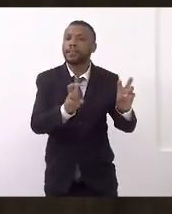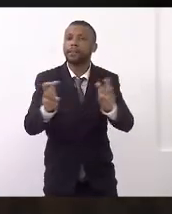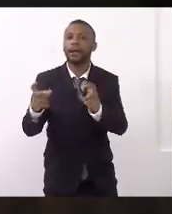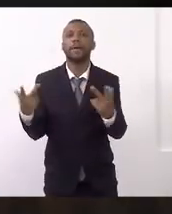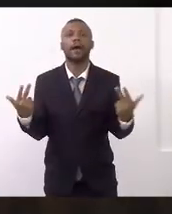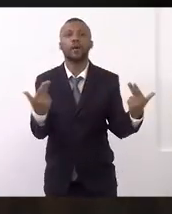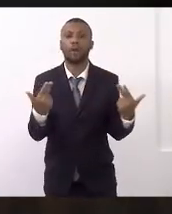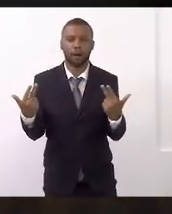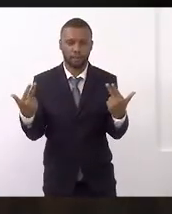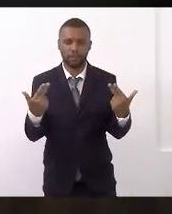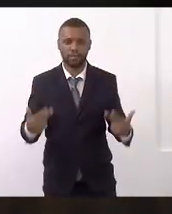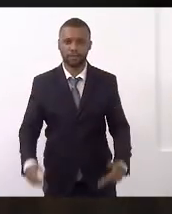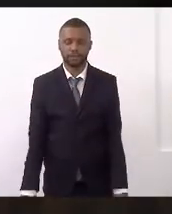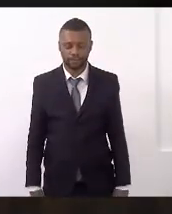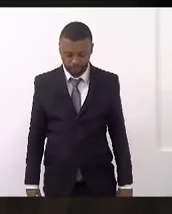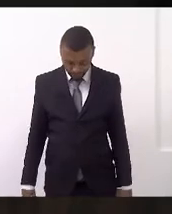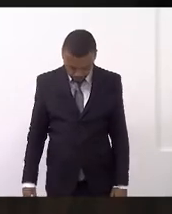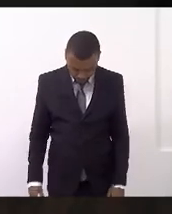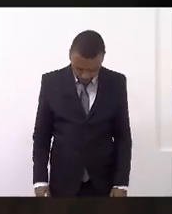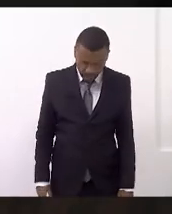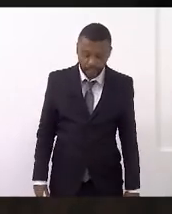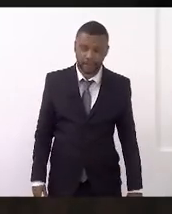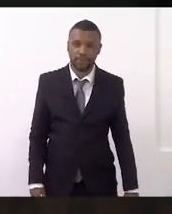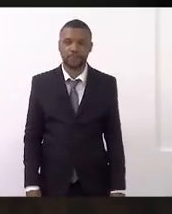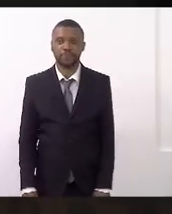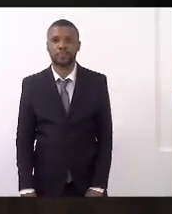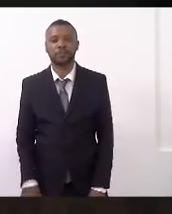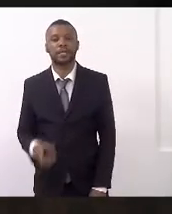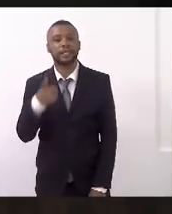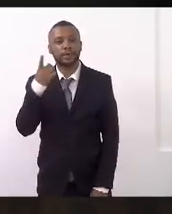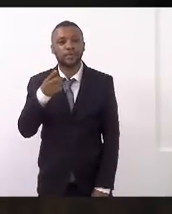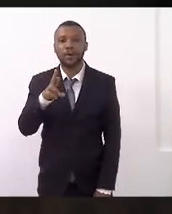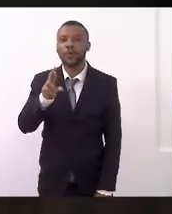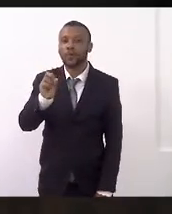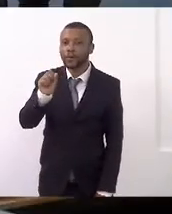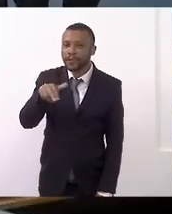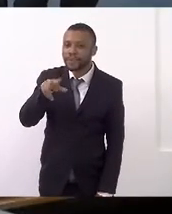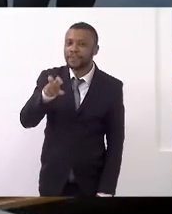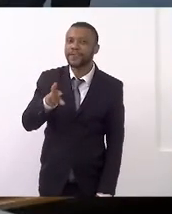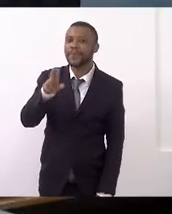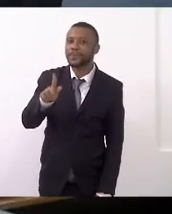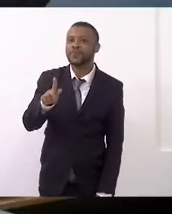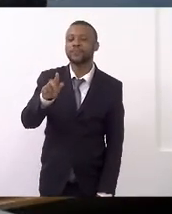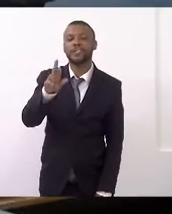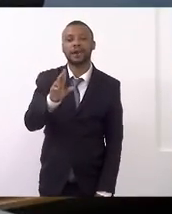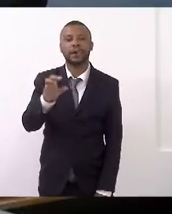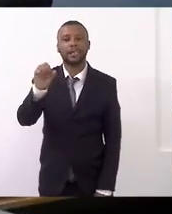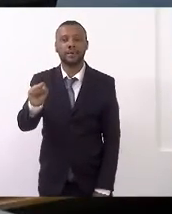presidente. Ok. Deputado Rosenberg Reis.